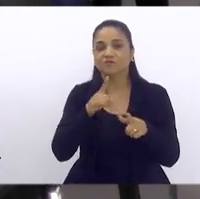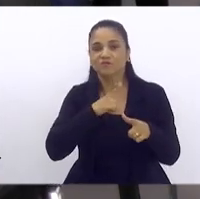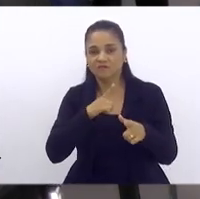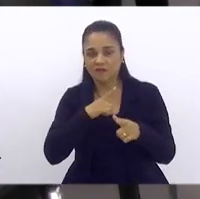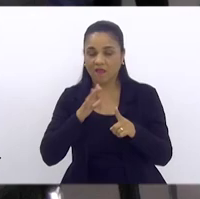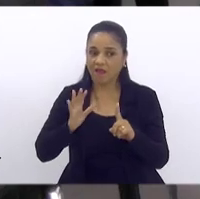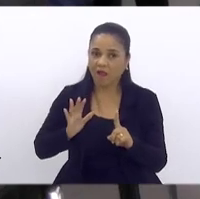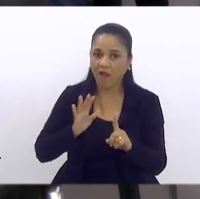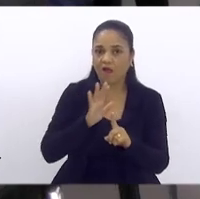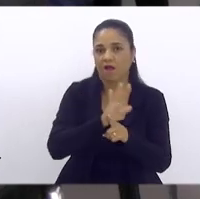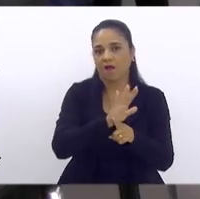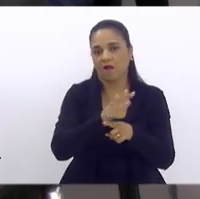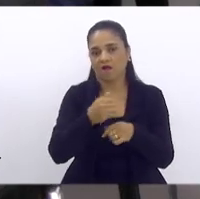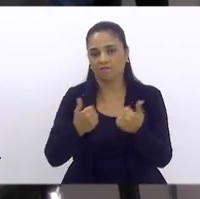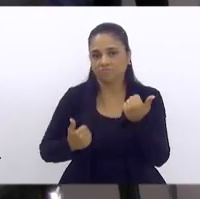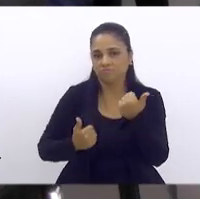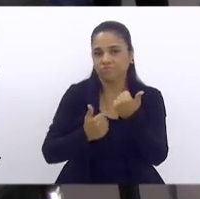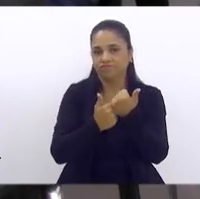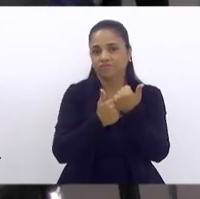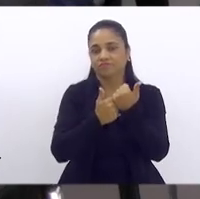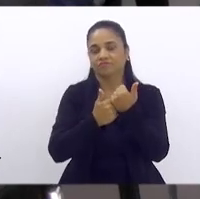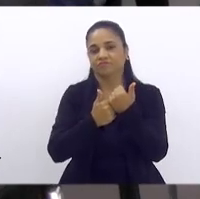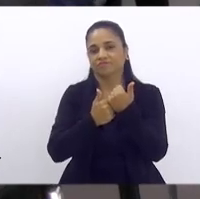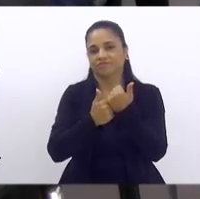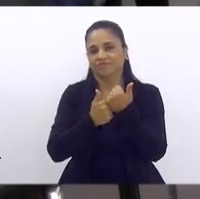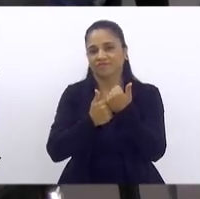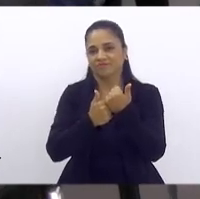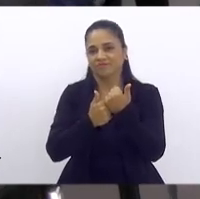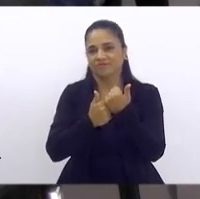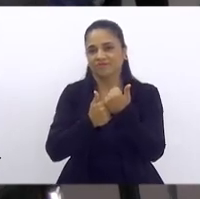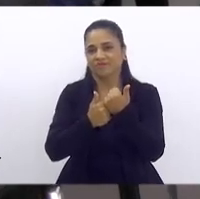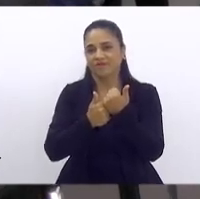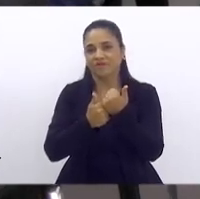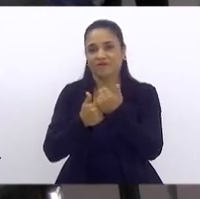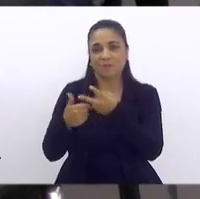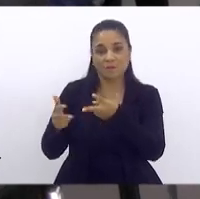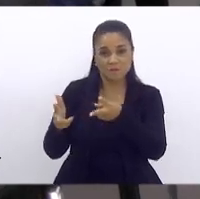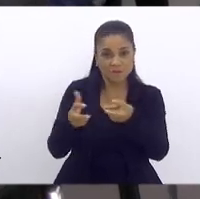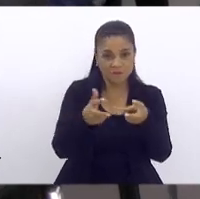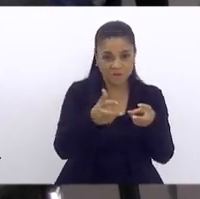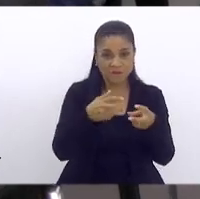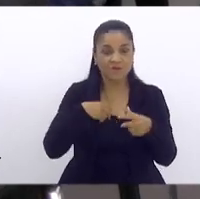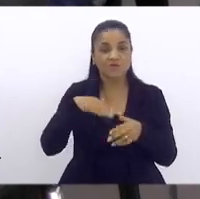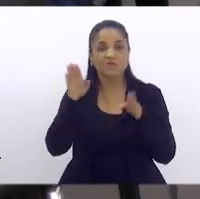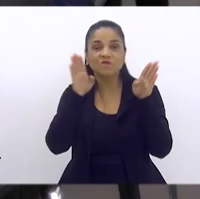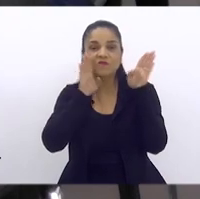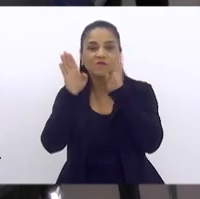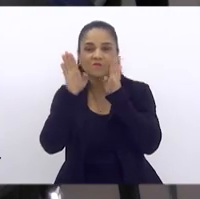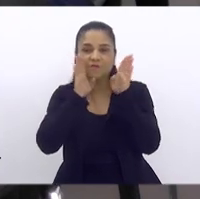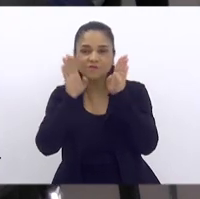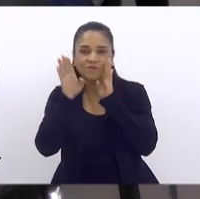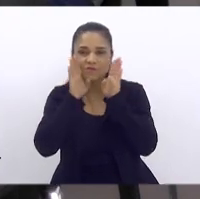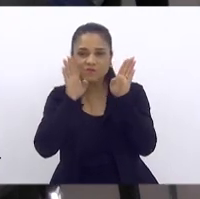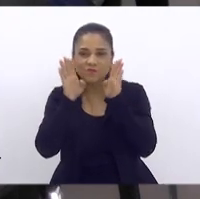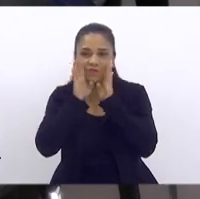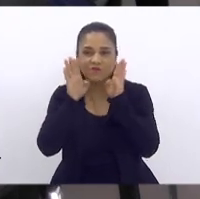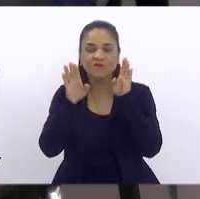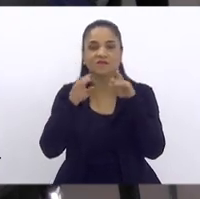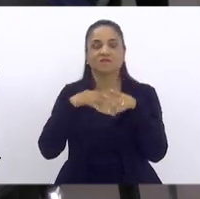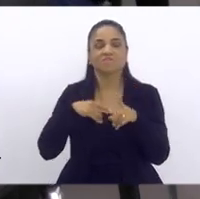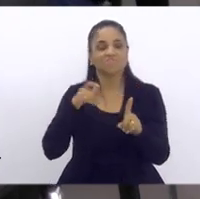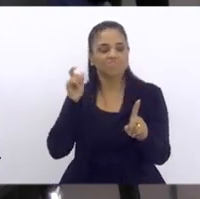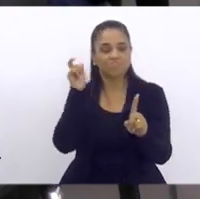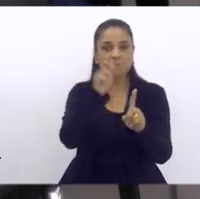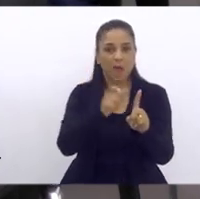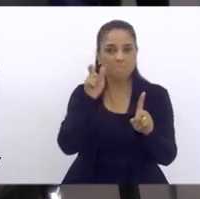colaborando com isso, a partir da sua lógica de atuação, como a gente verificou no Facebook, onde a gente percebeu que conteúdos